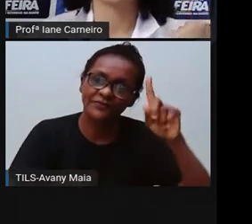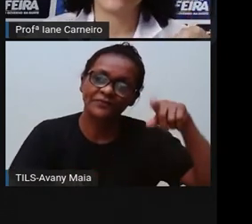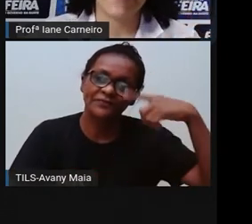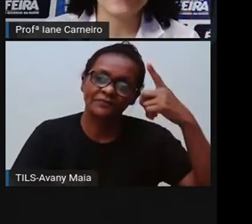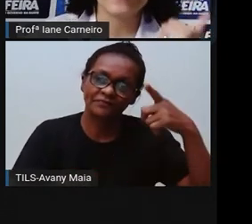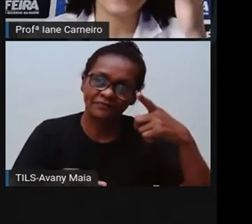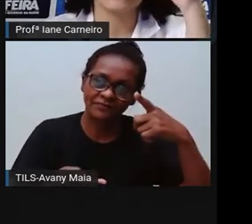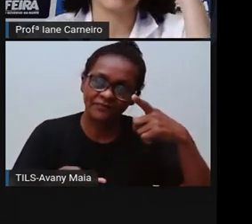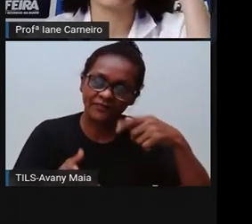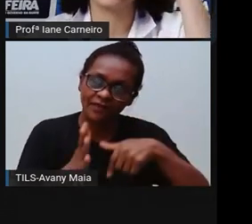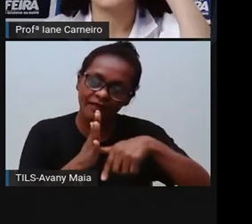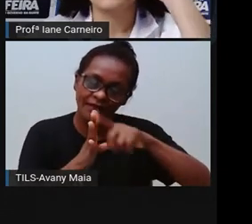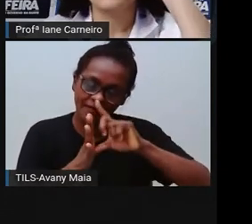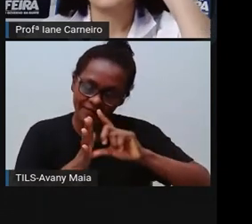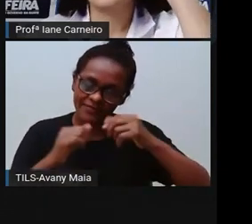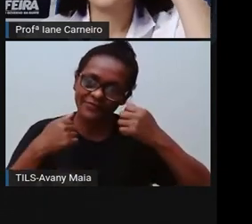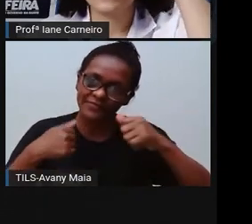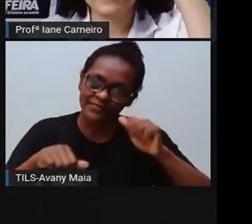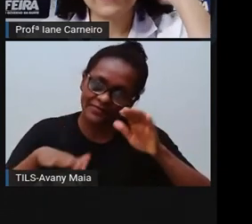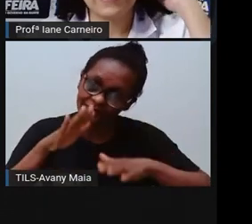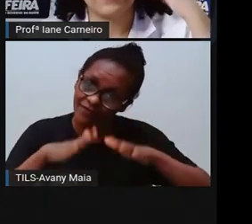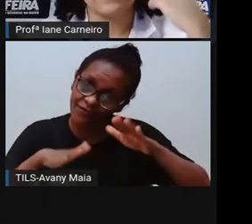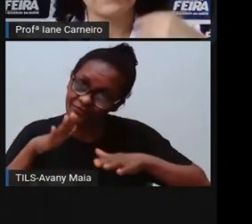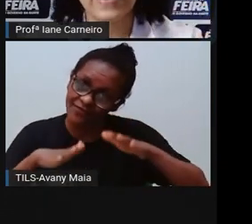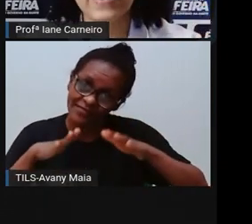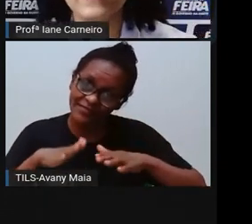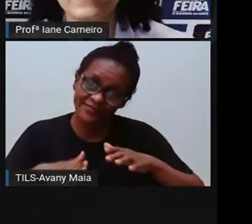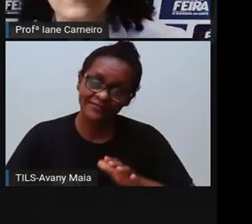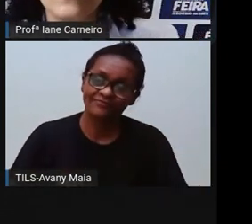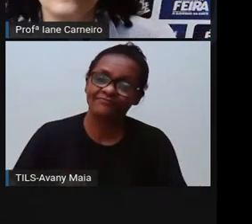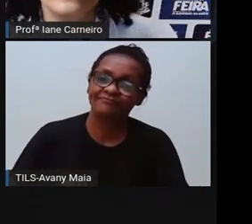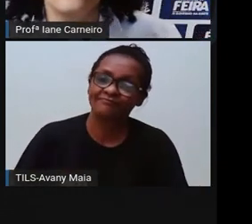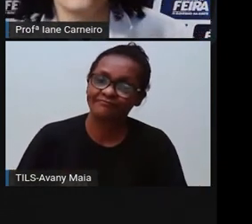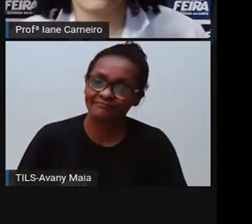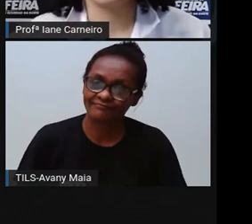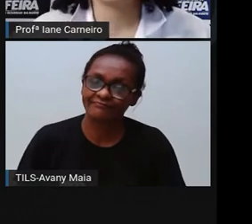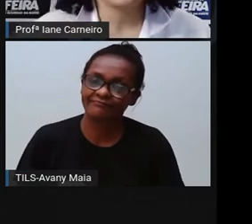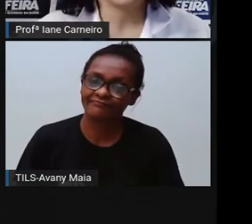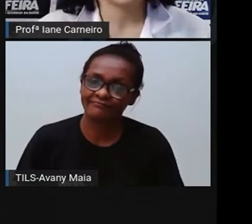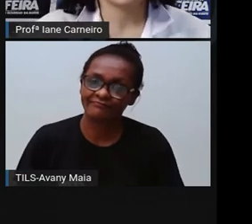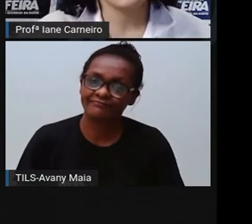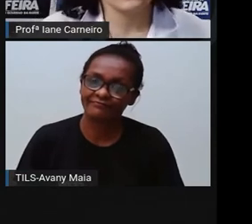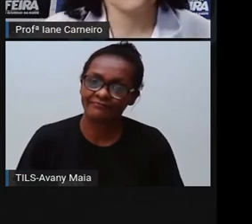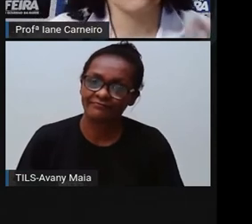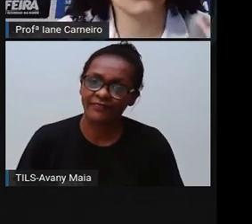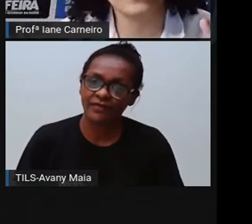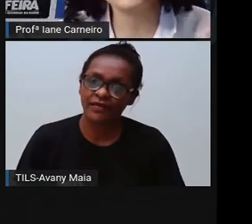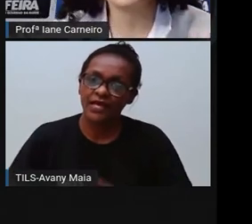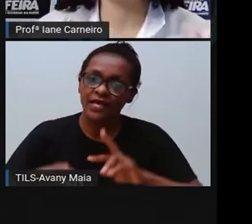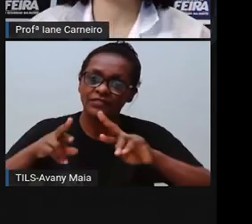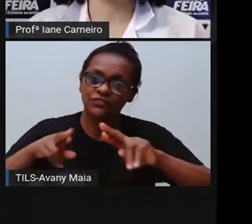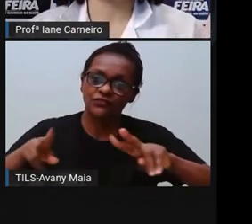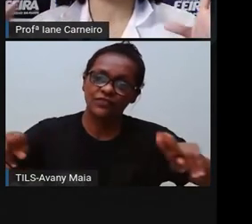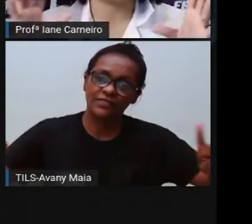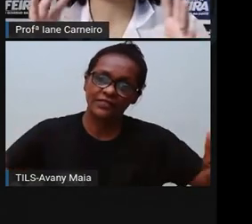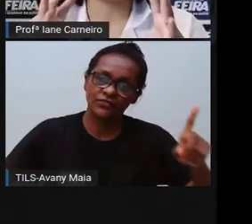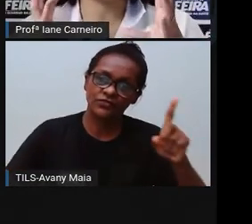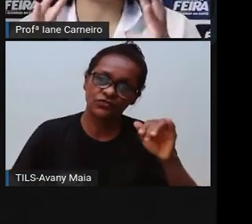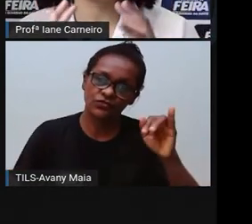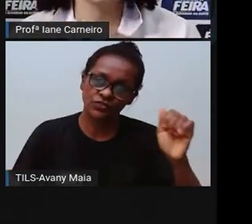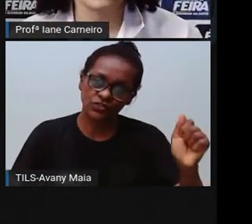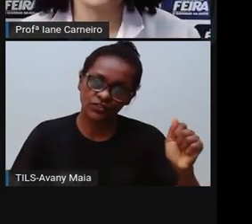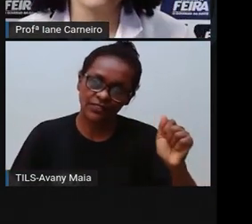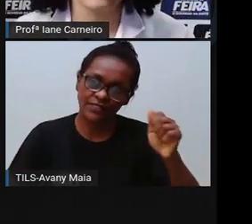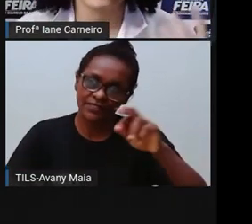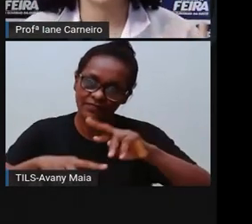precise acordar mais cedo para você, né, não se atrasar, né? Então, a gente já vê que, por mais que a gente faça a